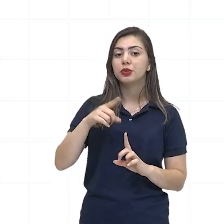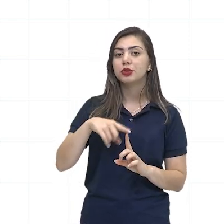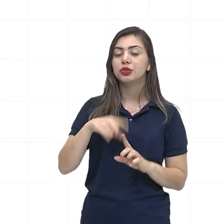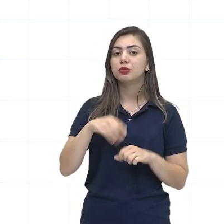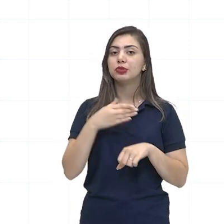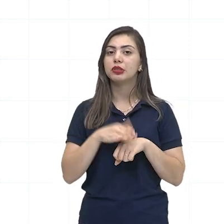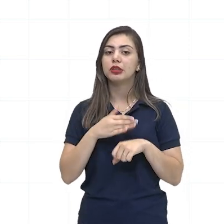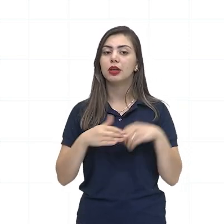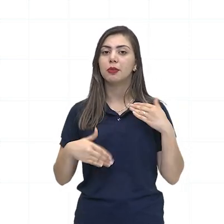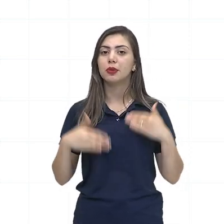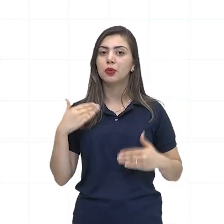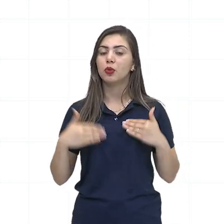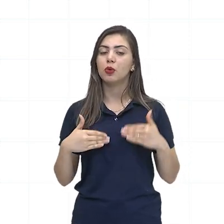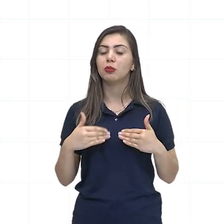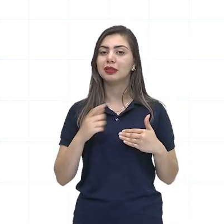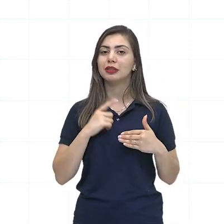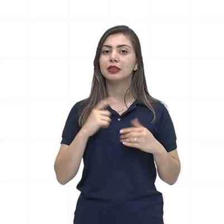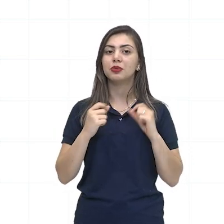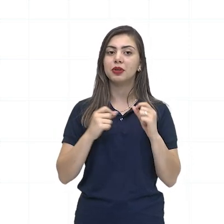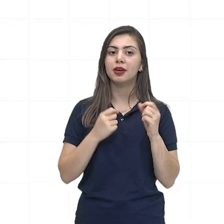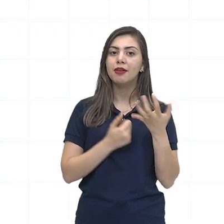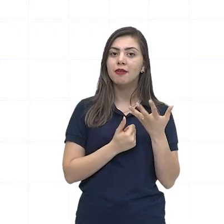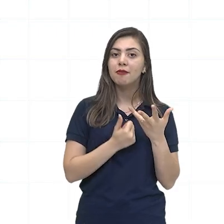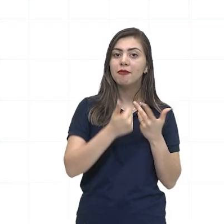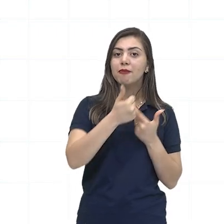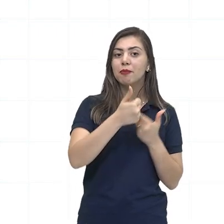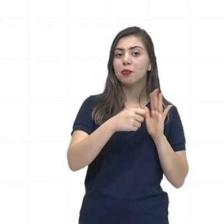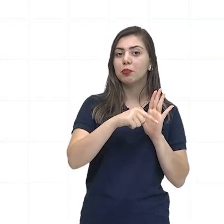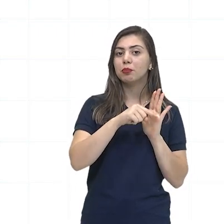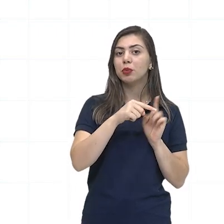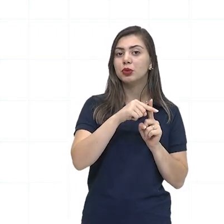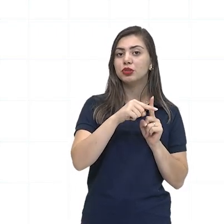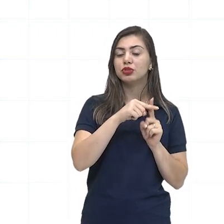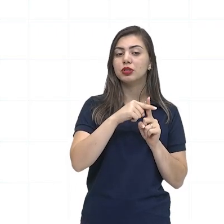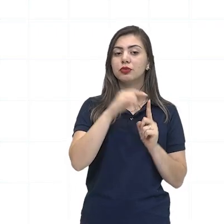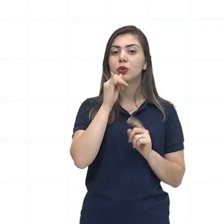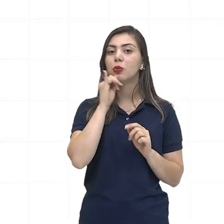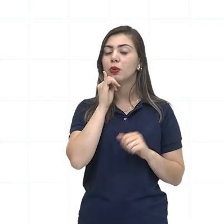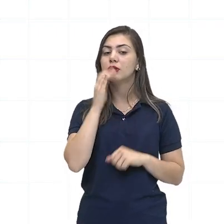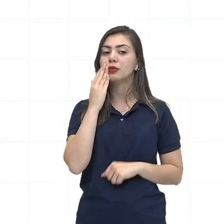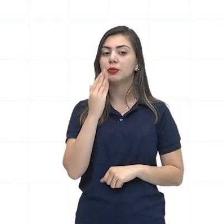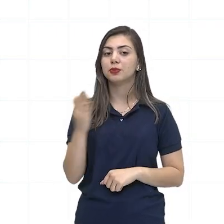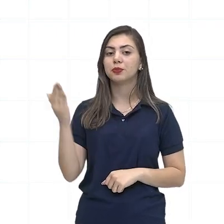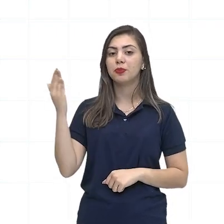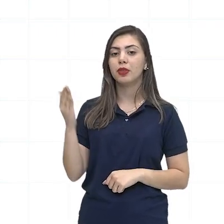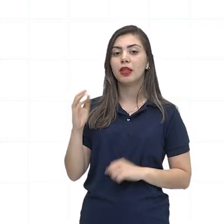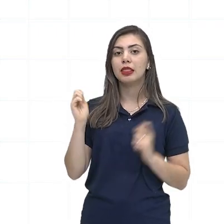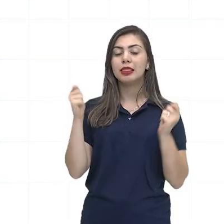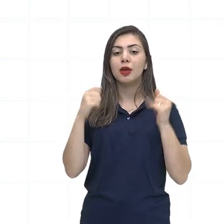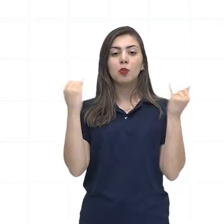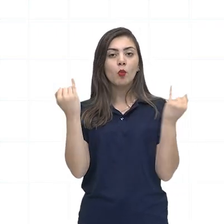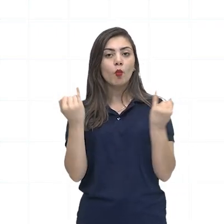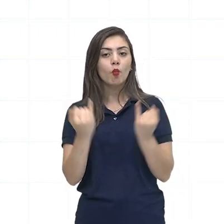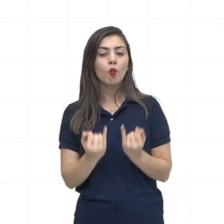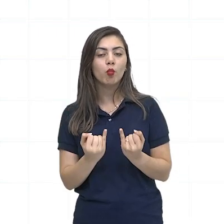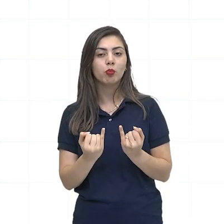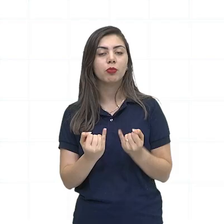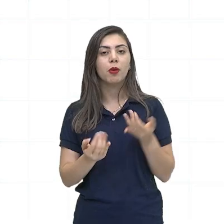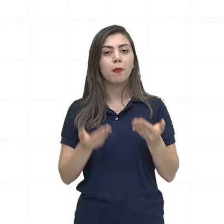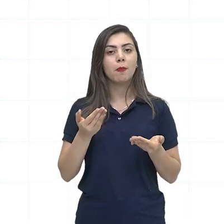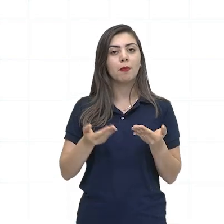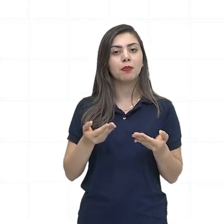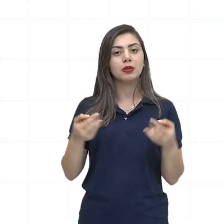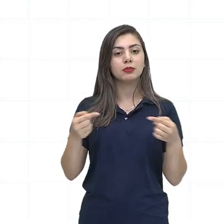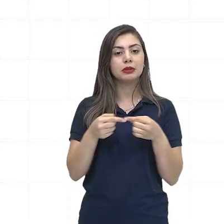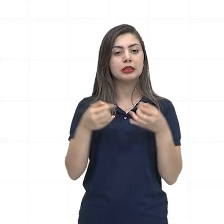E esse tipo de ginástica traz muitos benefícios para a nossa saúde. Vamos ver quais são? Observem aí. Nós temos emagrecimento